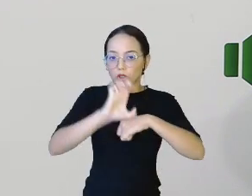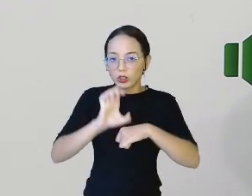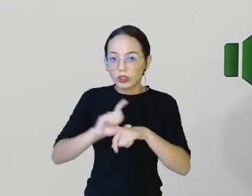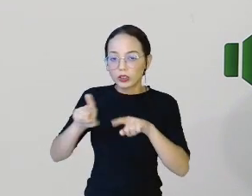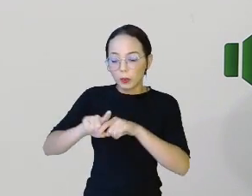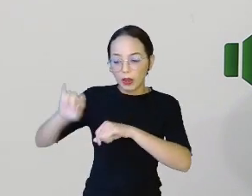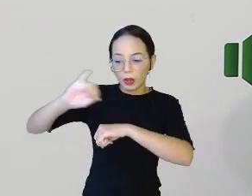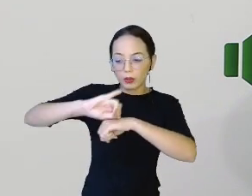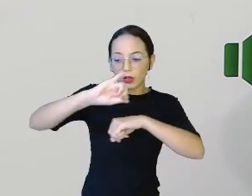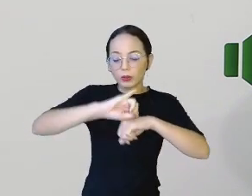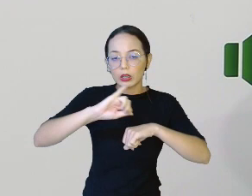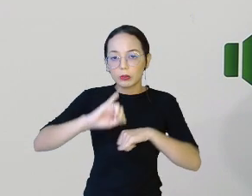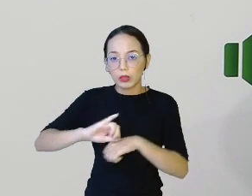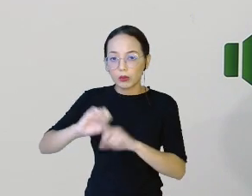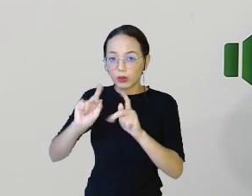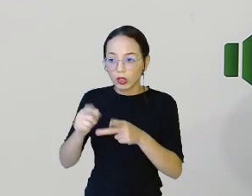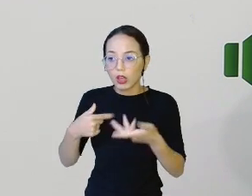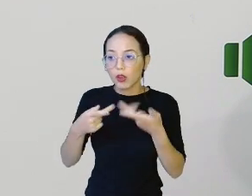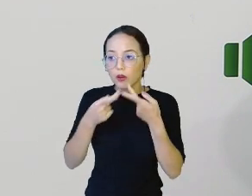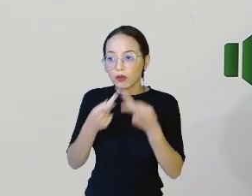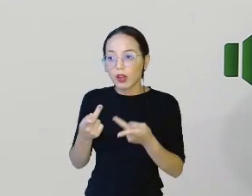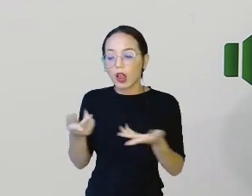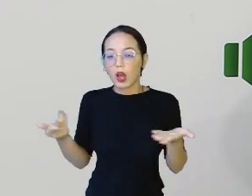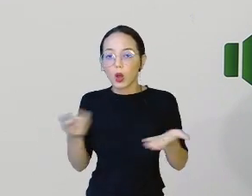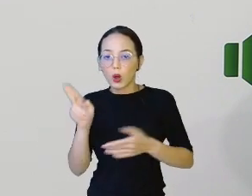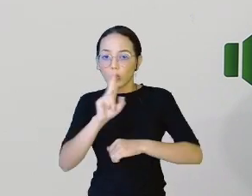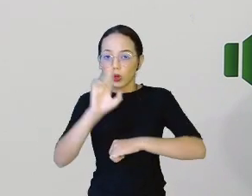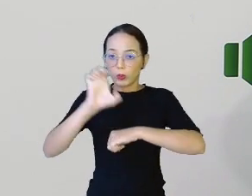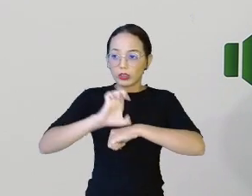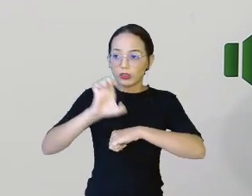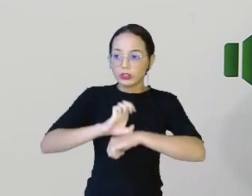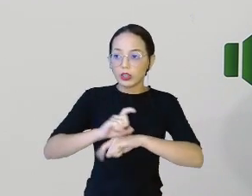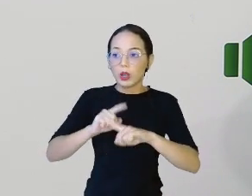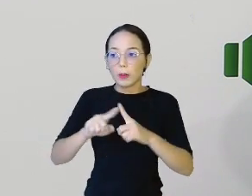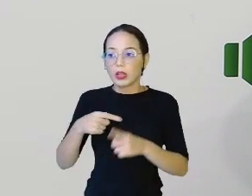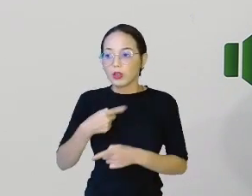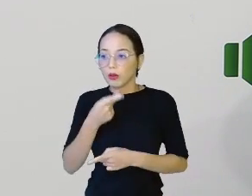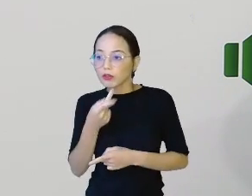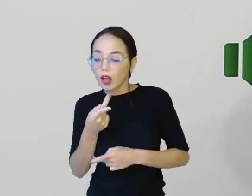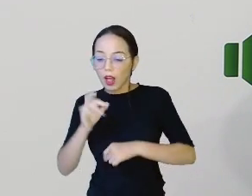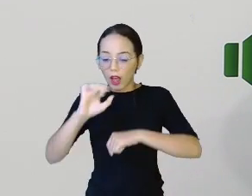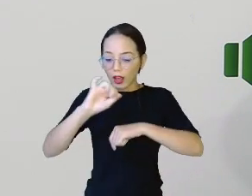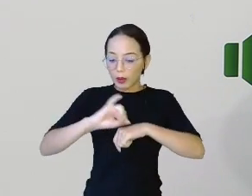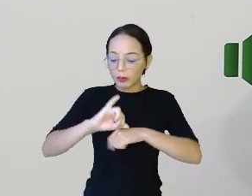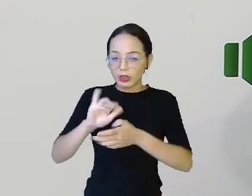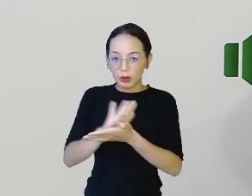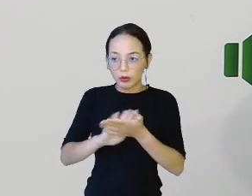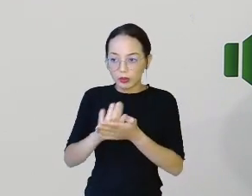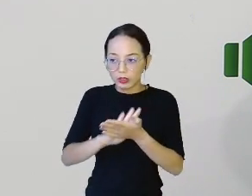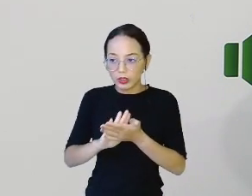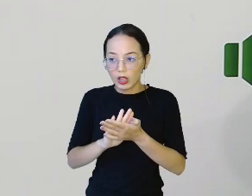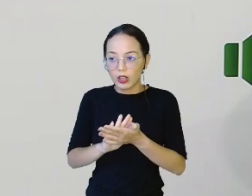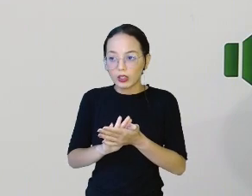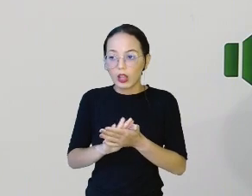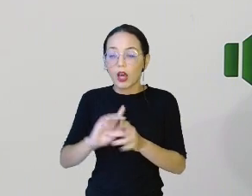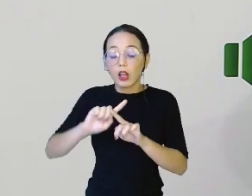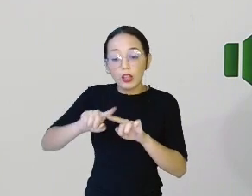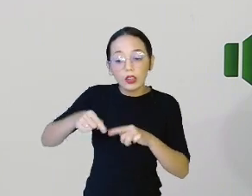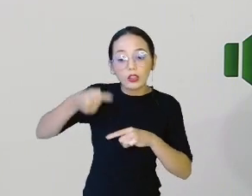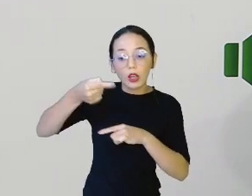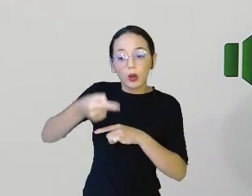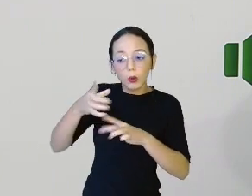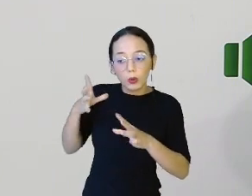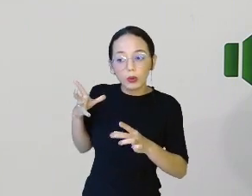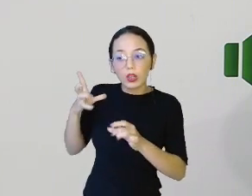as capitais. Eu vou te dizer o nome do estado, mas não vou te dizer a capital. Tá certo? Vai ficar, quem sabe, para uma próxima